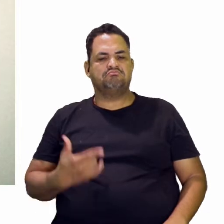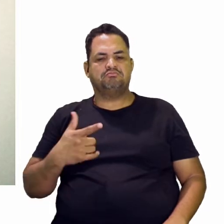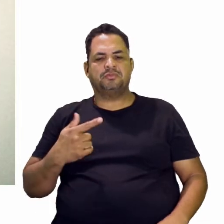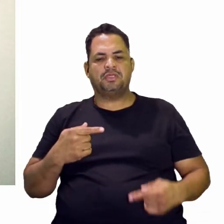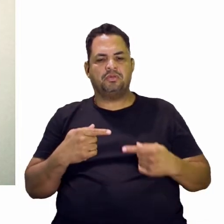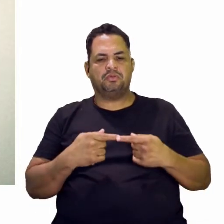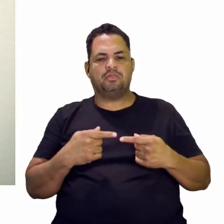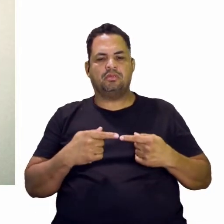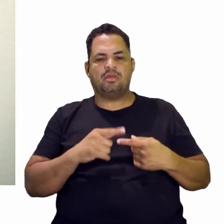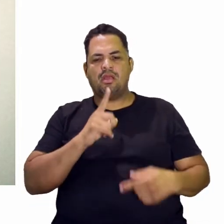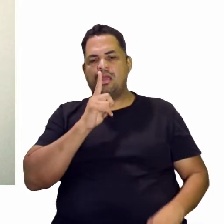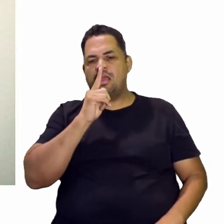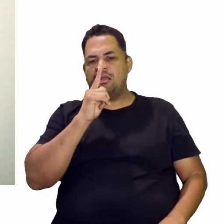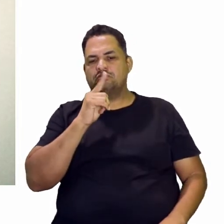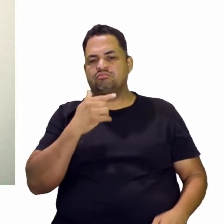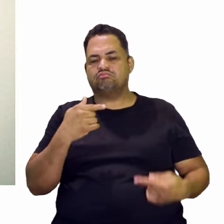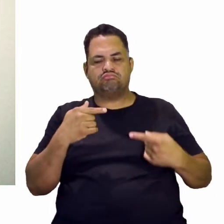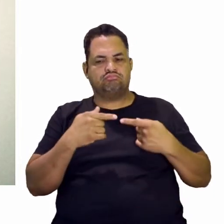afinidade.